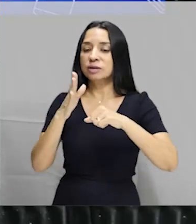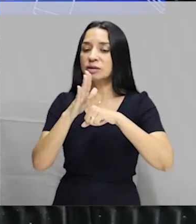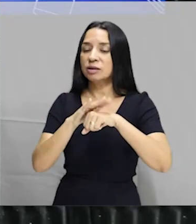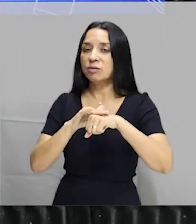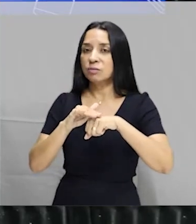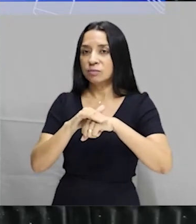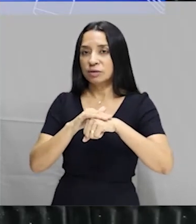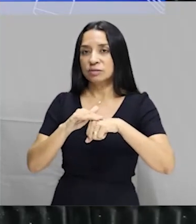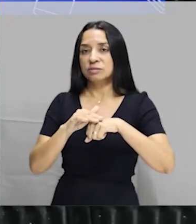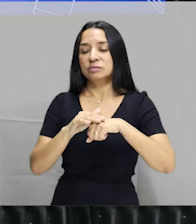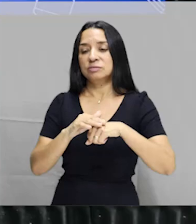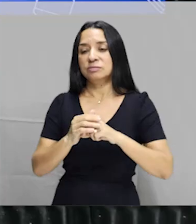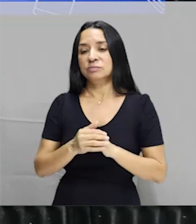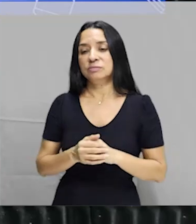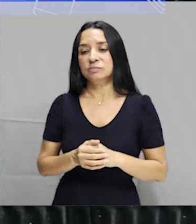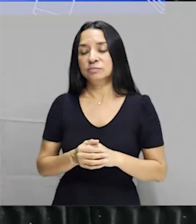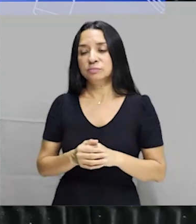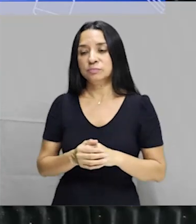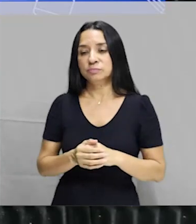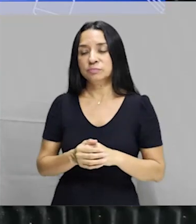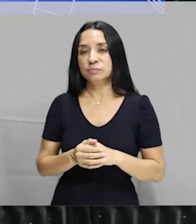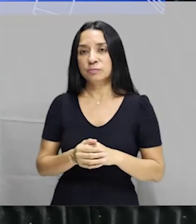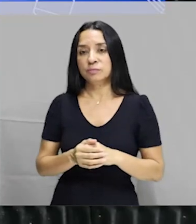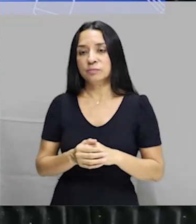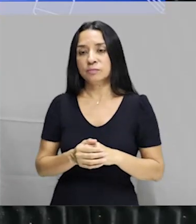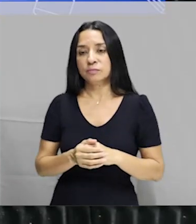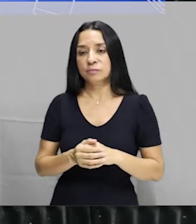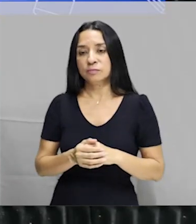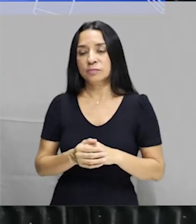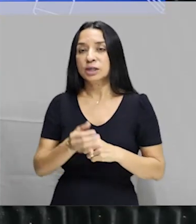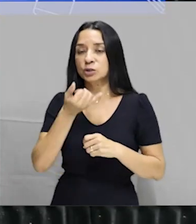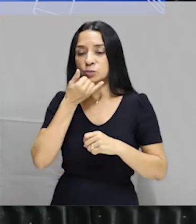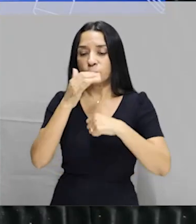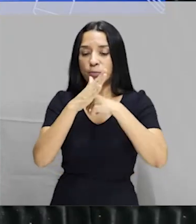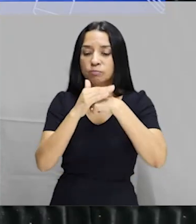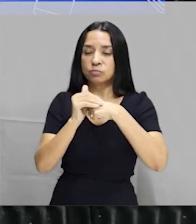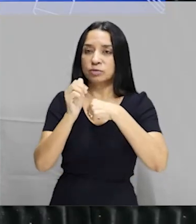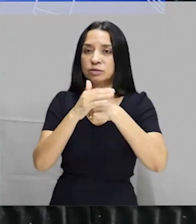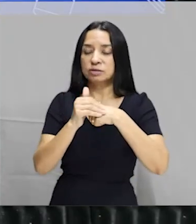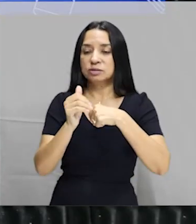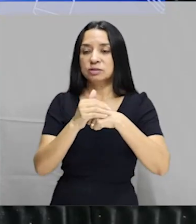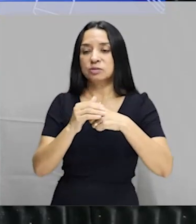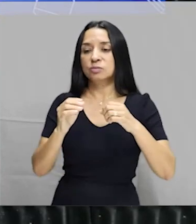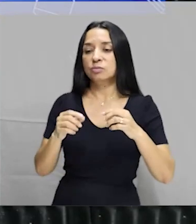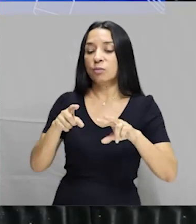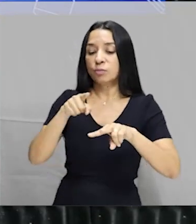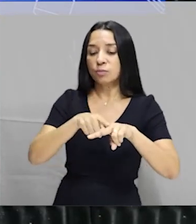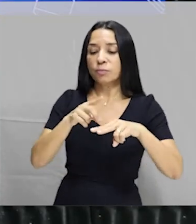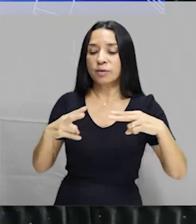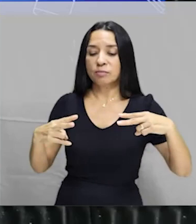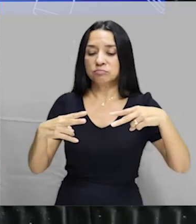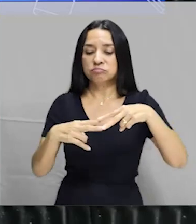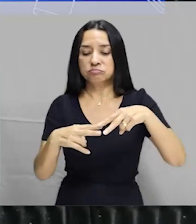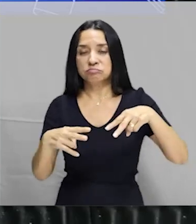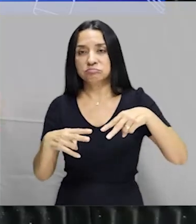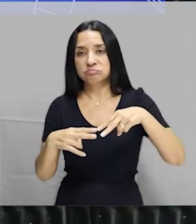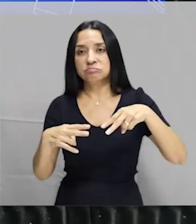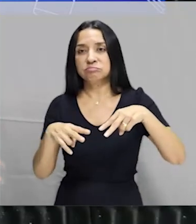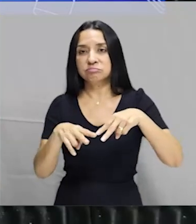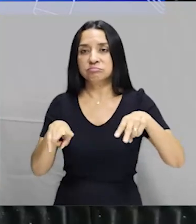no cotovelo, o toquezinho no pé do outro. Então, tudo isso, para nós que estávamos tanto